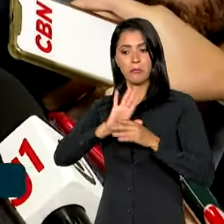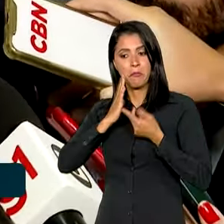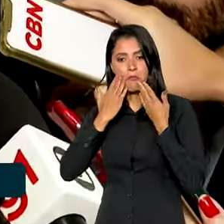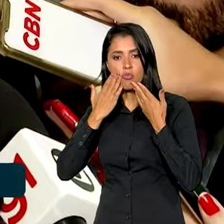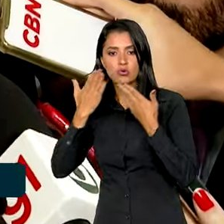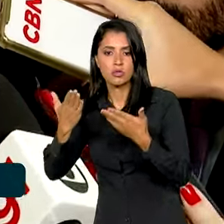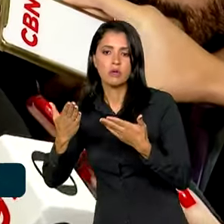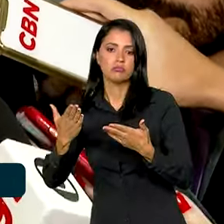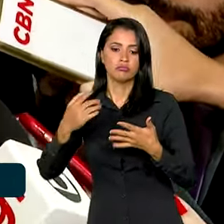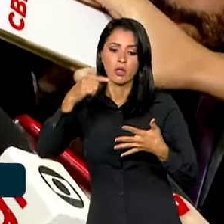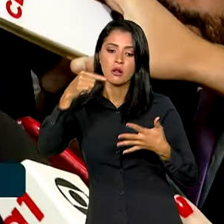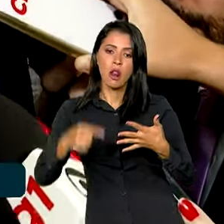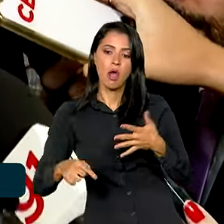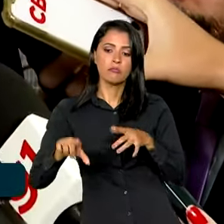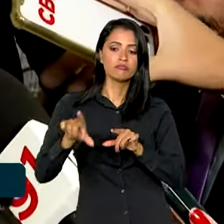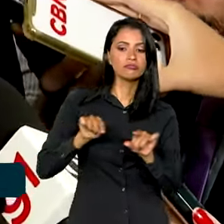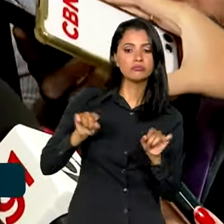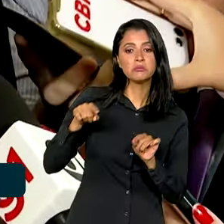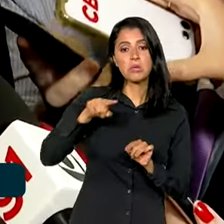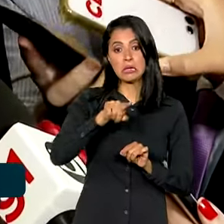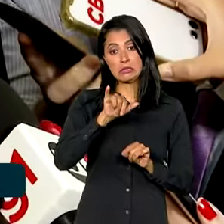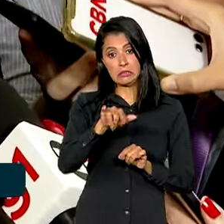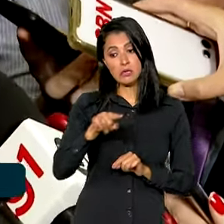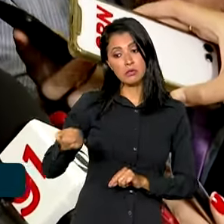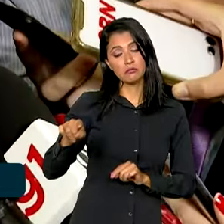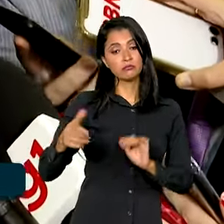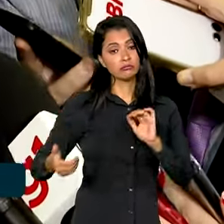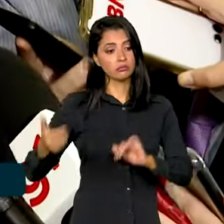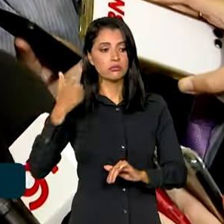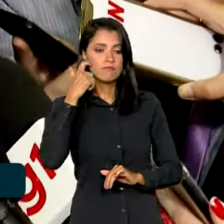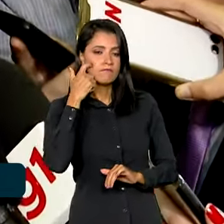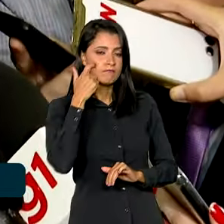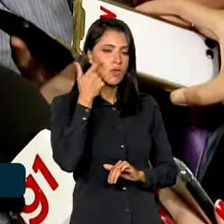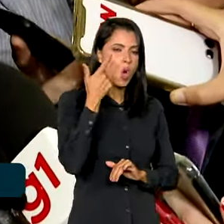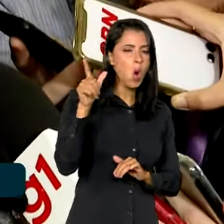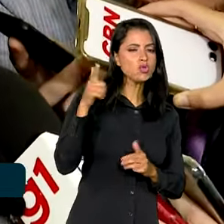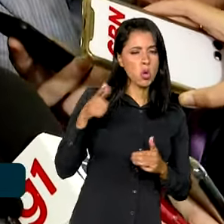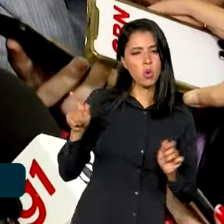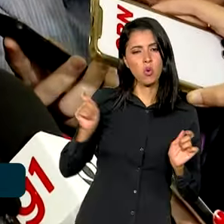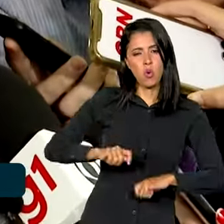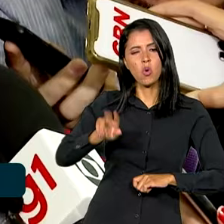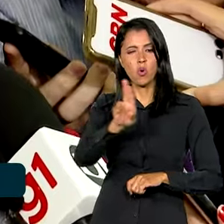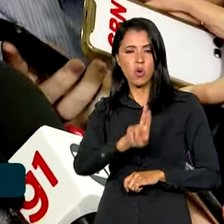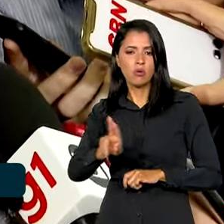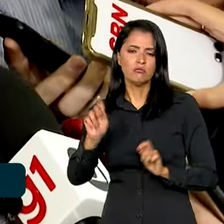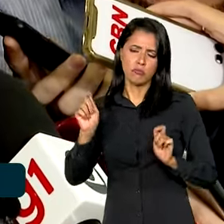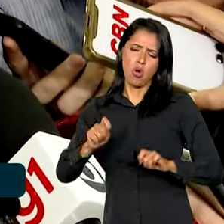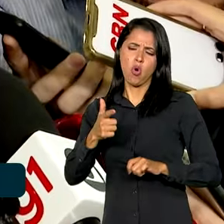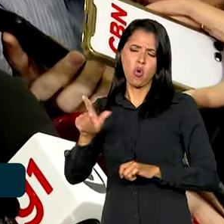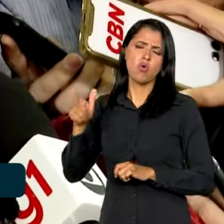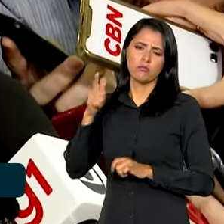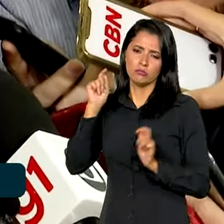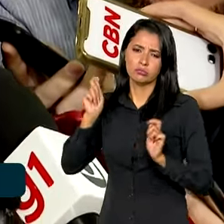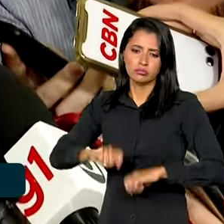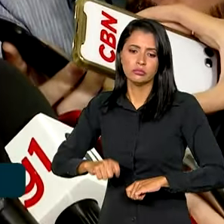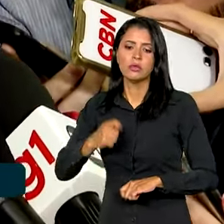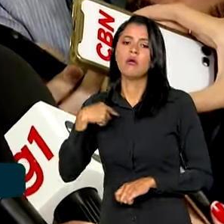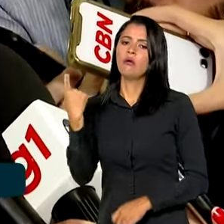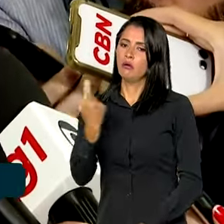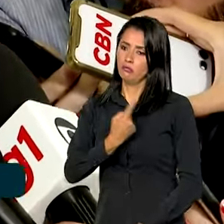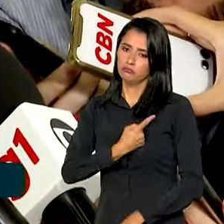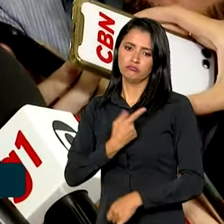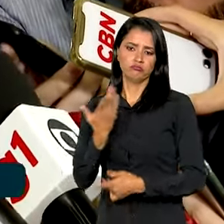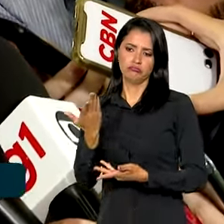já. Se o Congresso entender que há outras alternativas a serem consideradas, nós